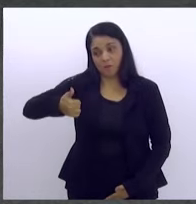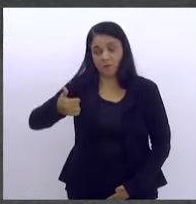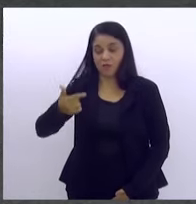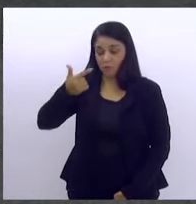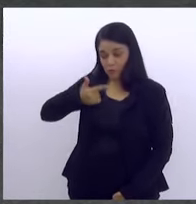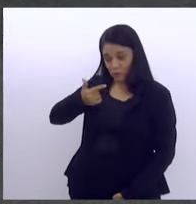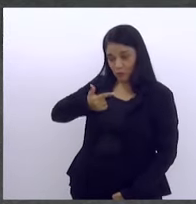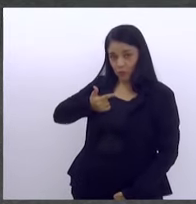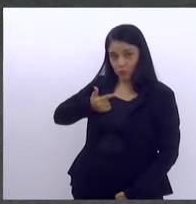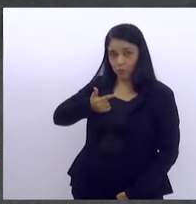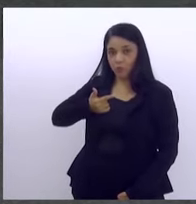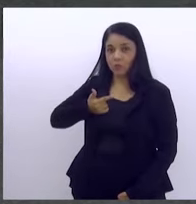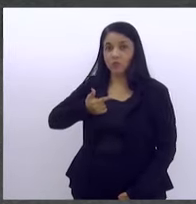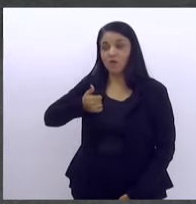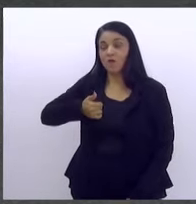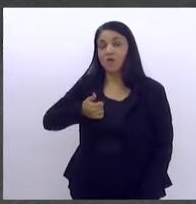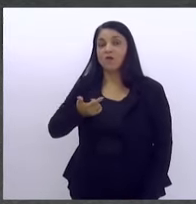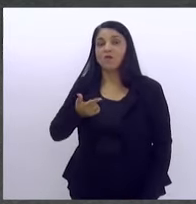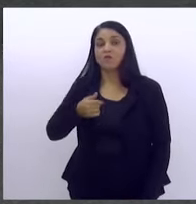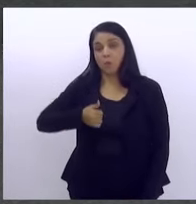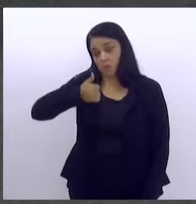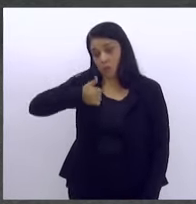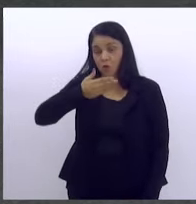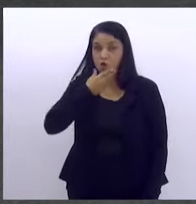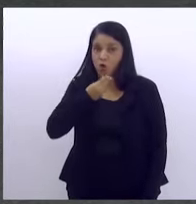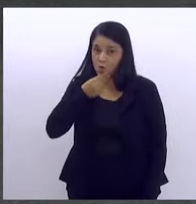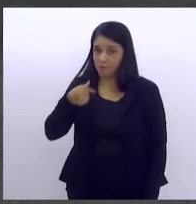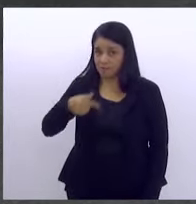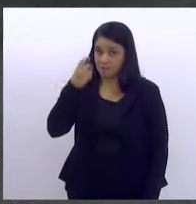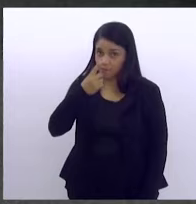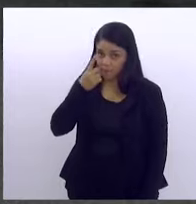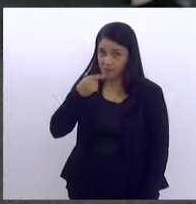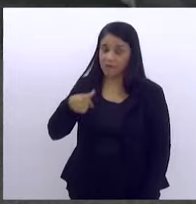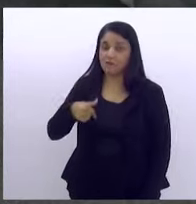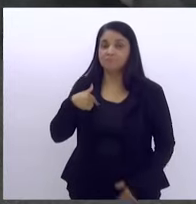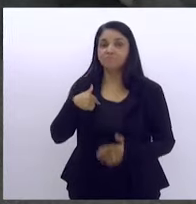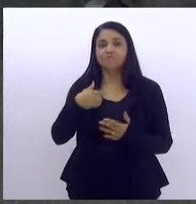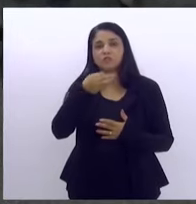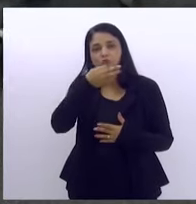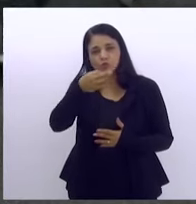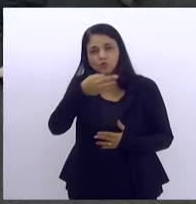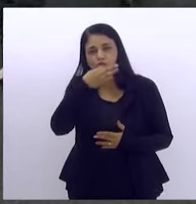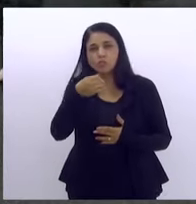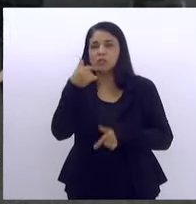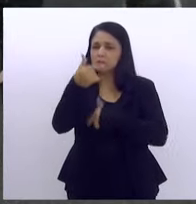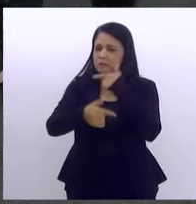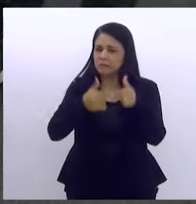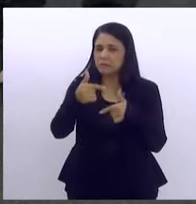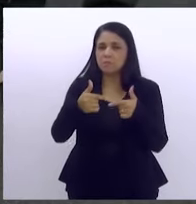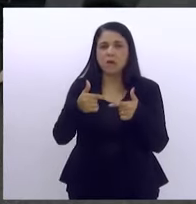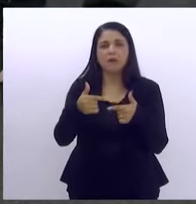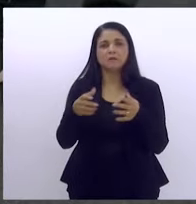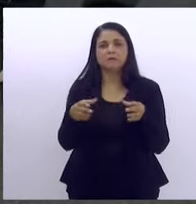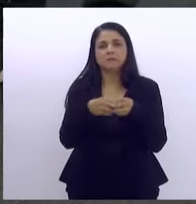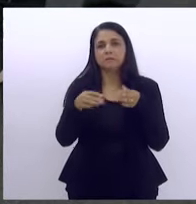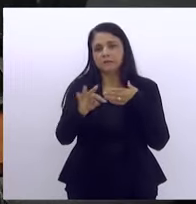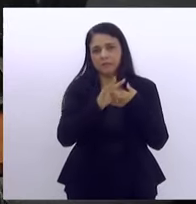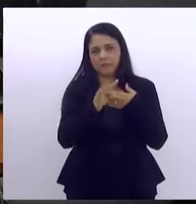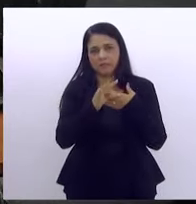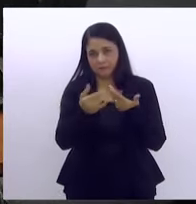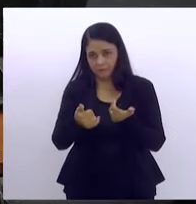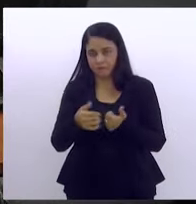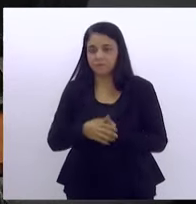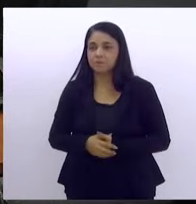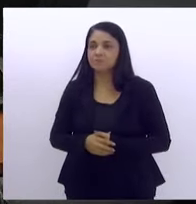ser entrevistado, logo fui o primeiro deputado. Então, queria sugerir aqui, já parabenizando o ótimo trabalho dessa equipe técnica. Muito obrigado.